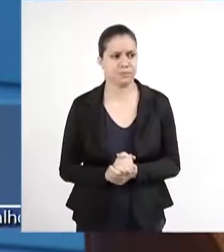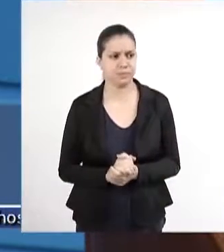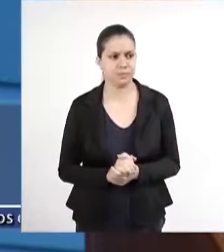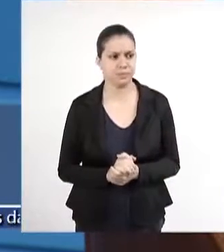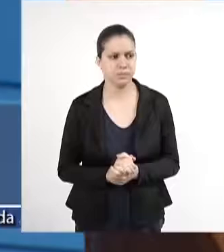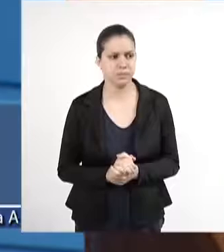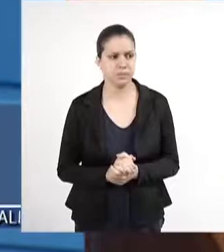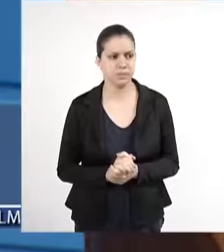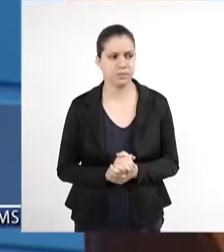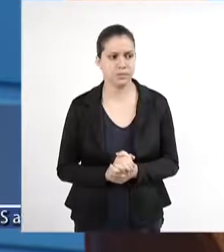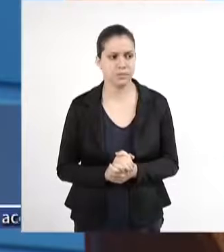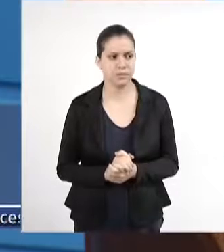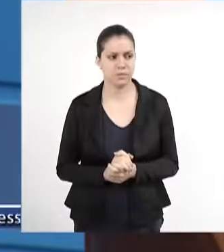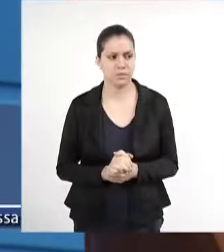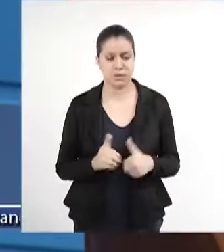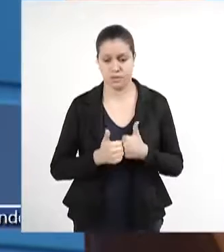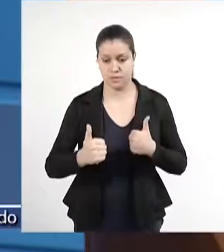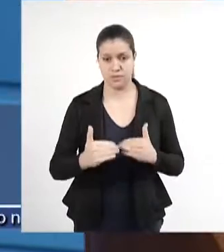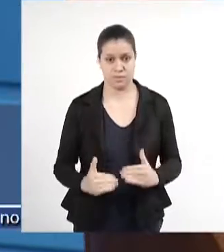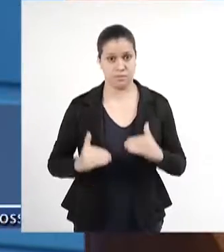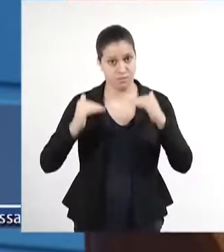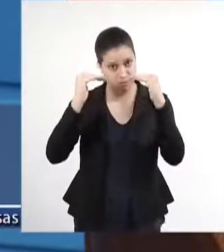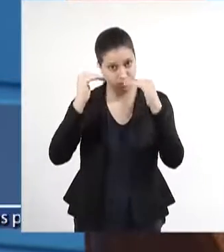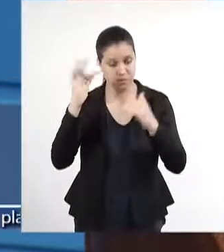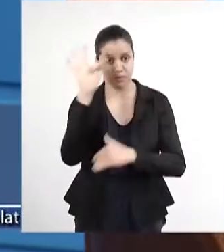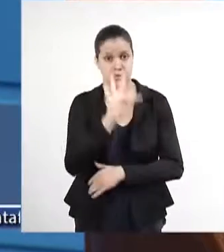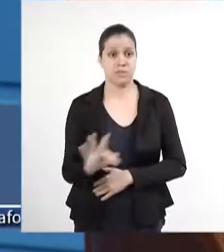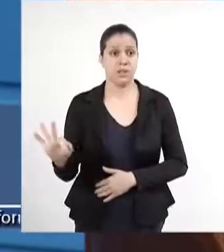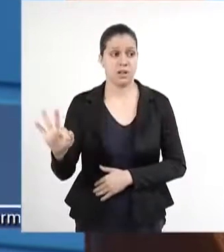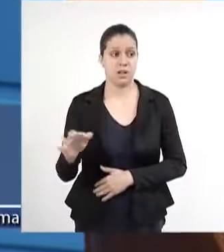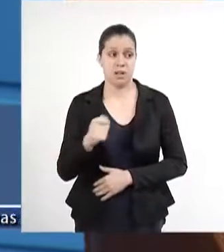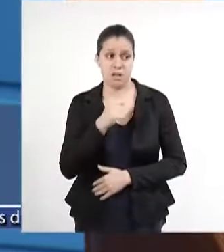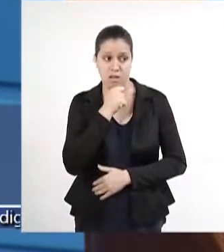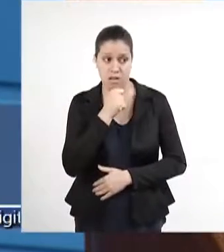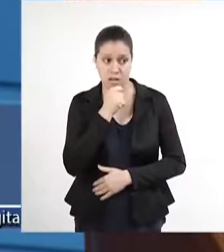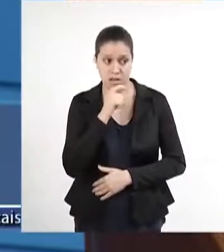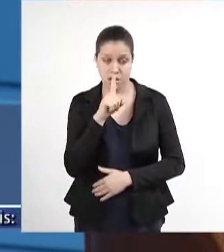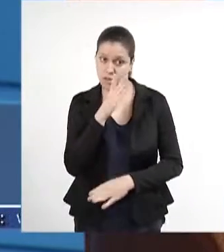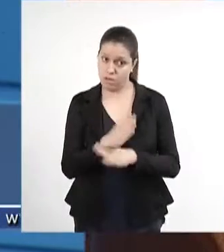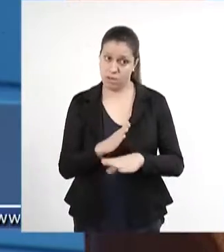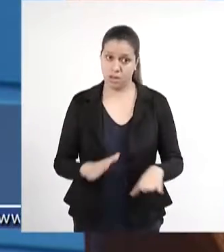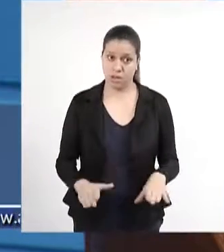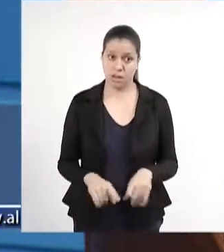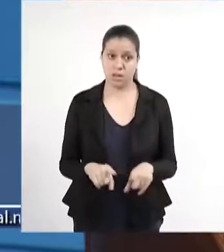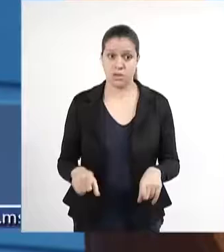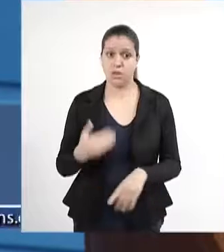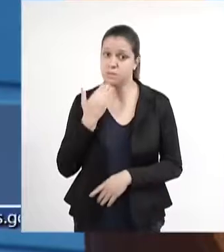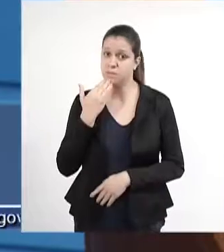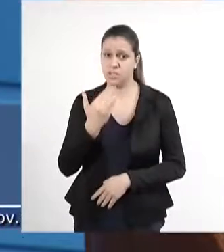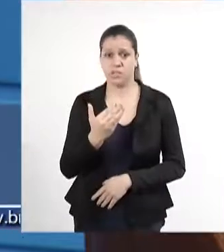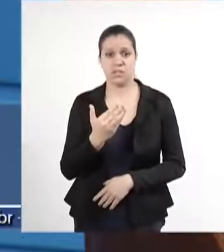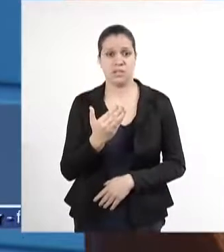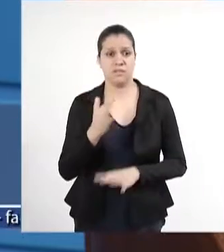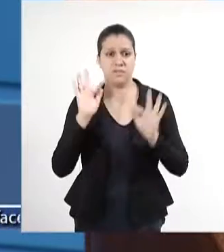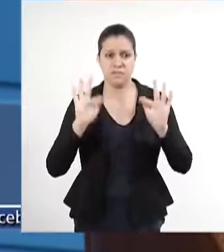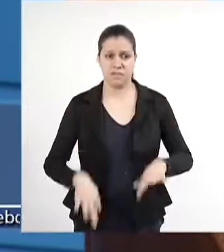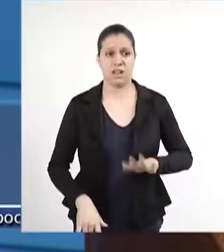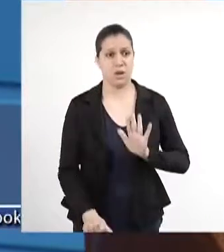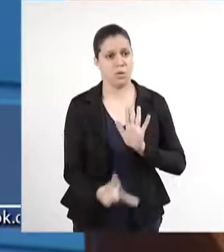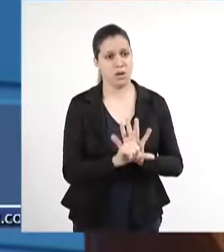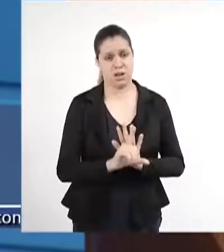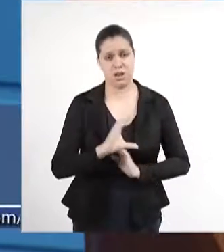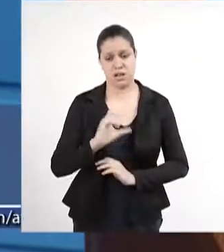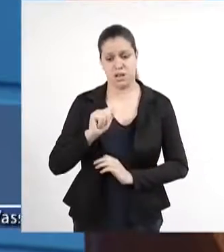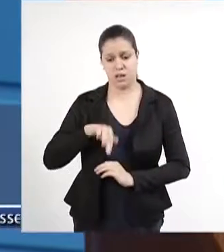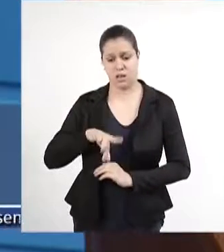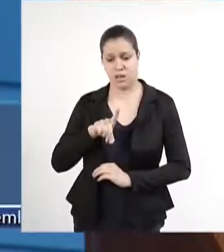muito tempo. Mas, enquanto essa briga não acaba, nós vamos pedir para acabar com a Lei Candir. A Lei Candir não